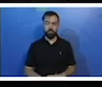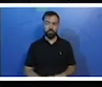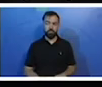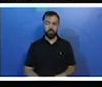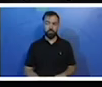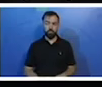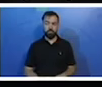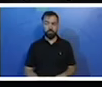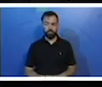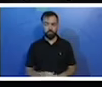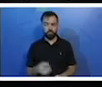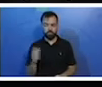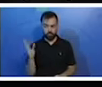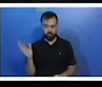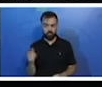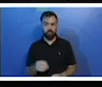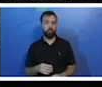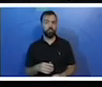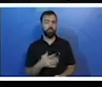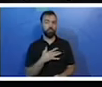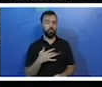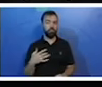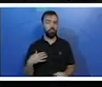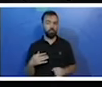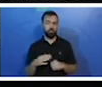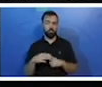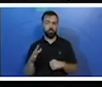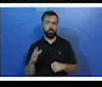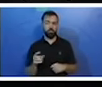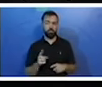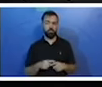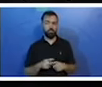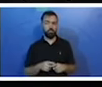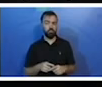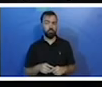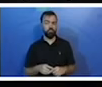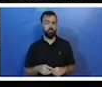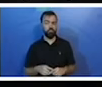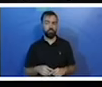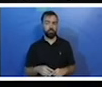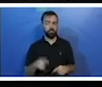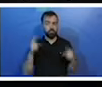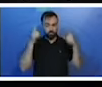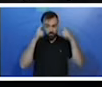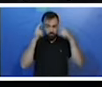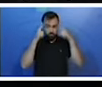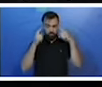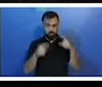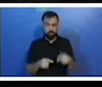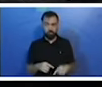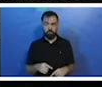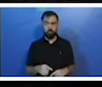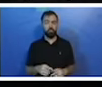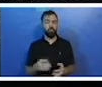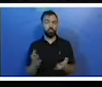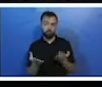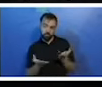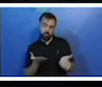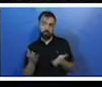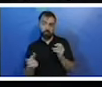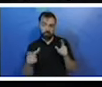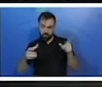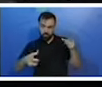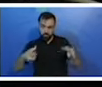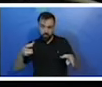Tá? Aqui também outros benefícios, como aumenta a sua capacidade cerebral, o relacionamento